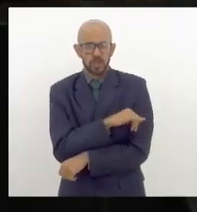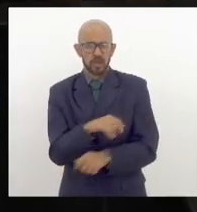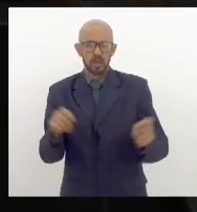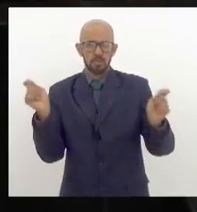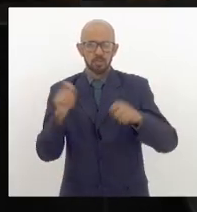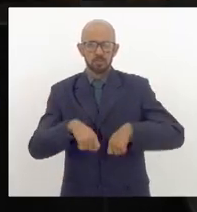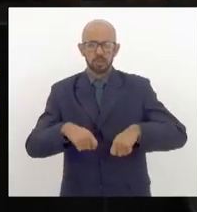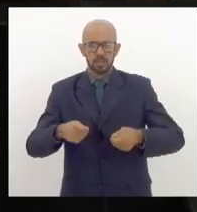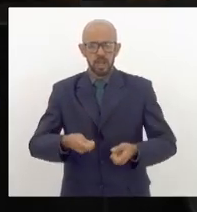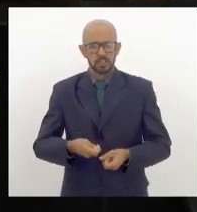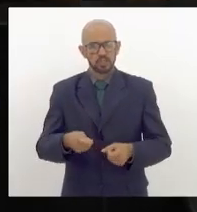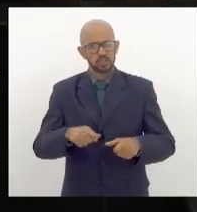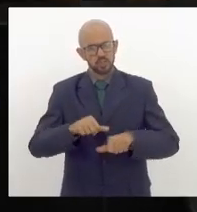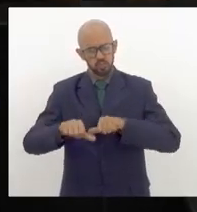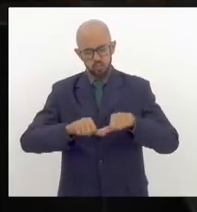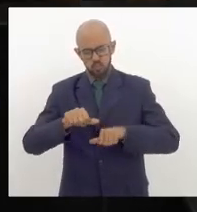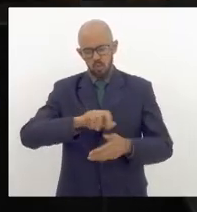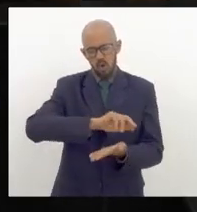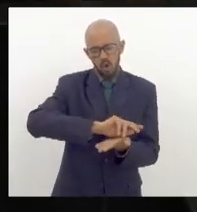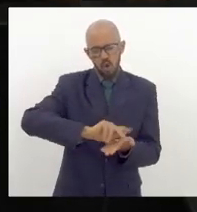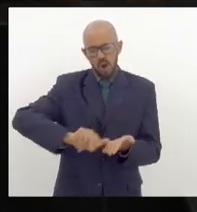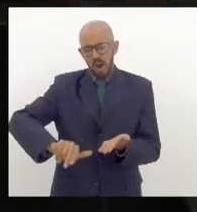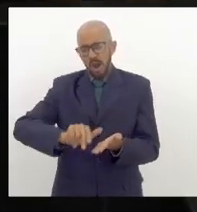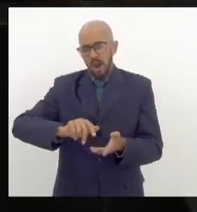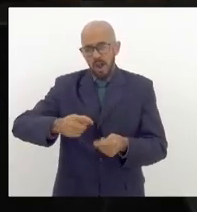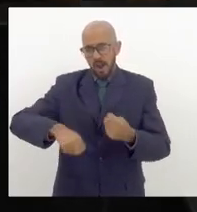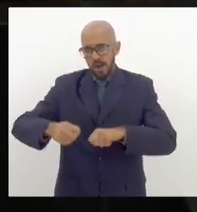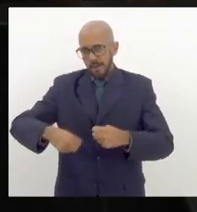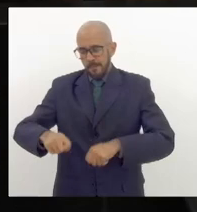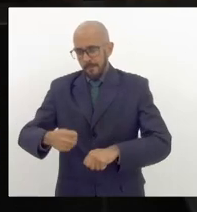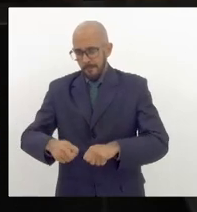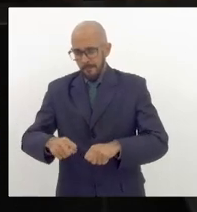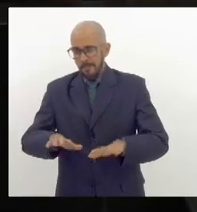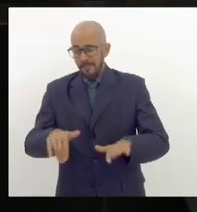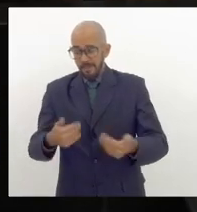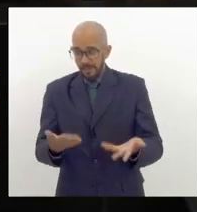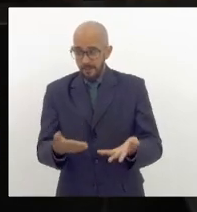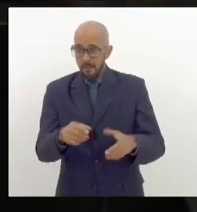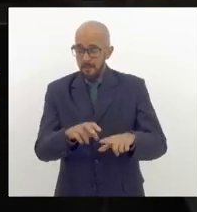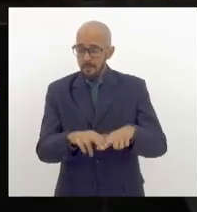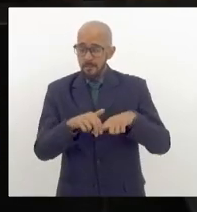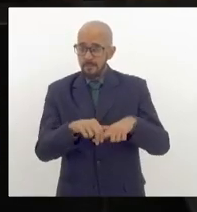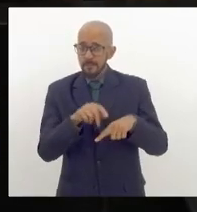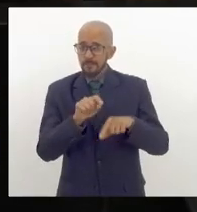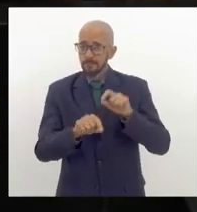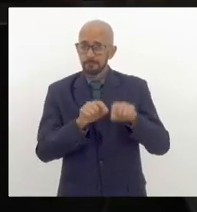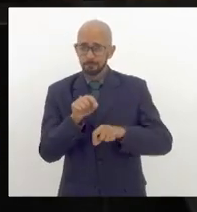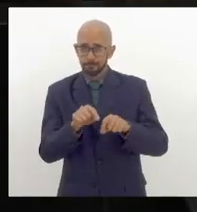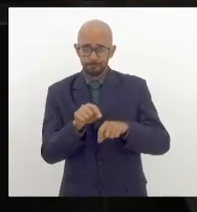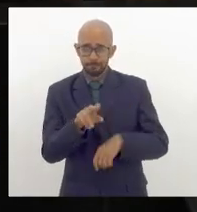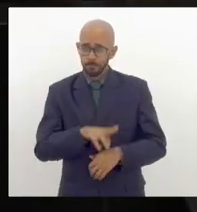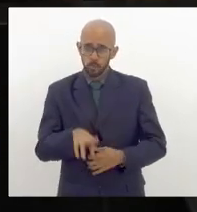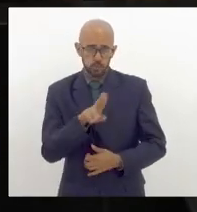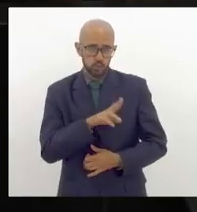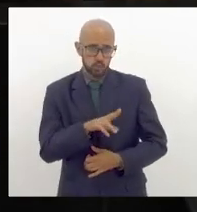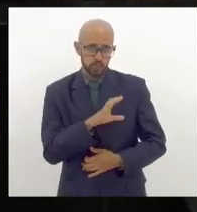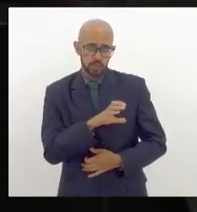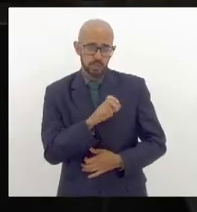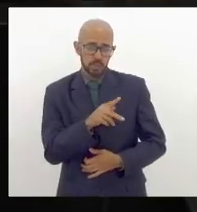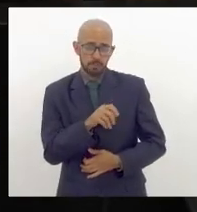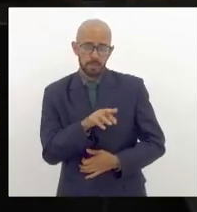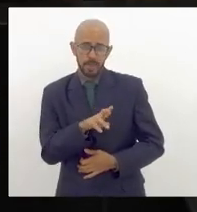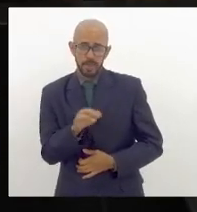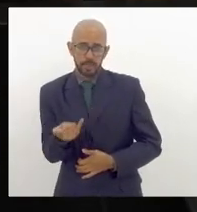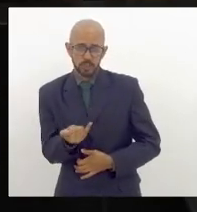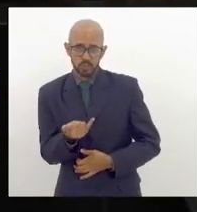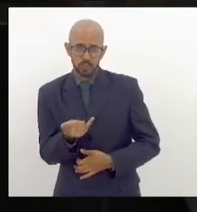diversificação da nossa economia Enfim então é diante disso eu quero dizer que não só não se usa a fundação se perde